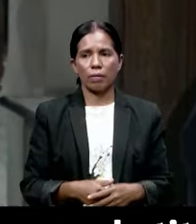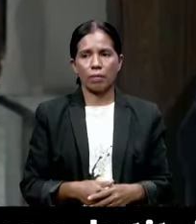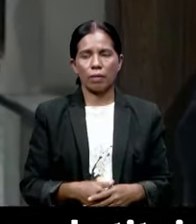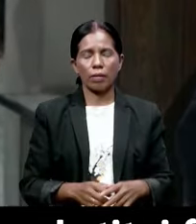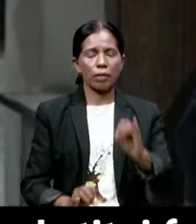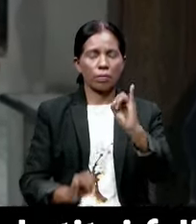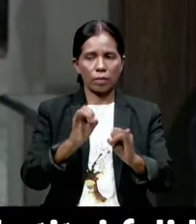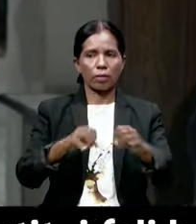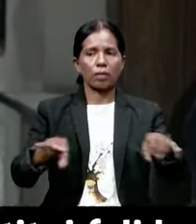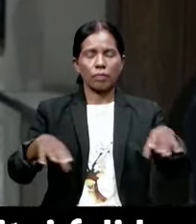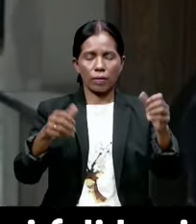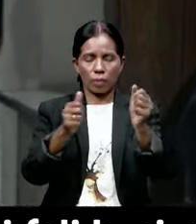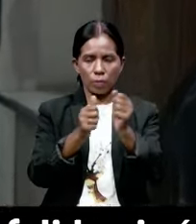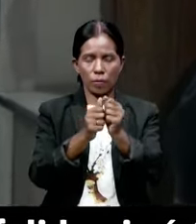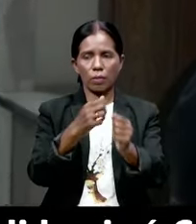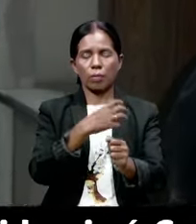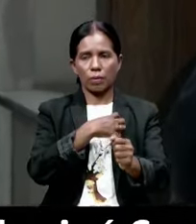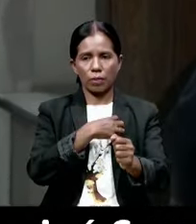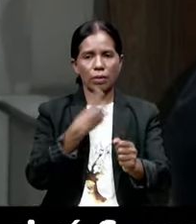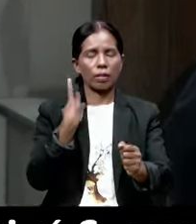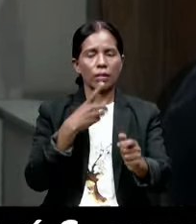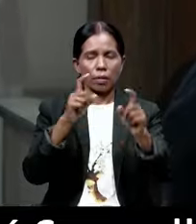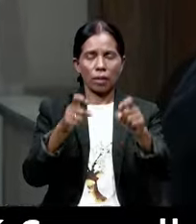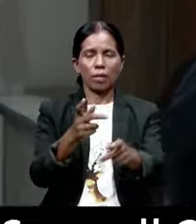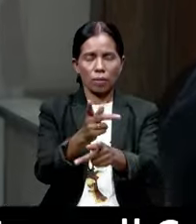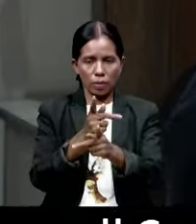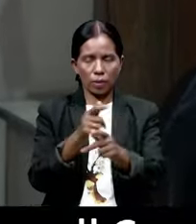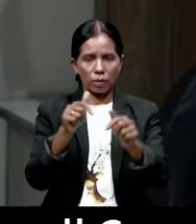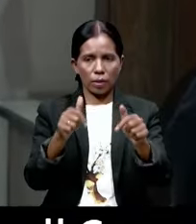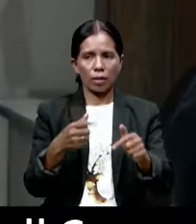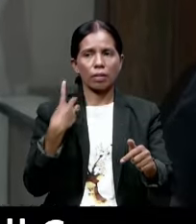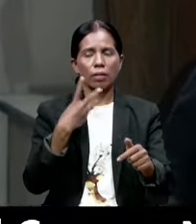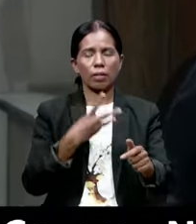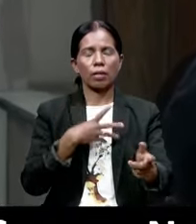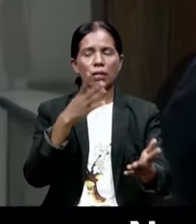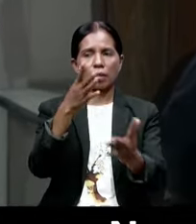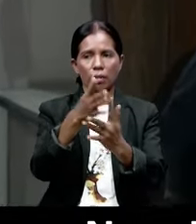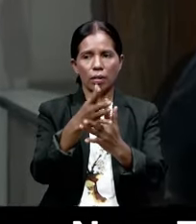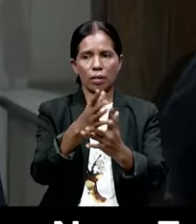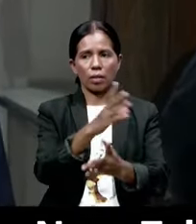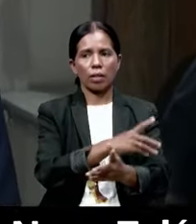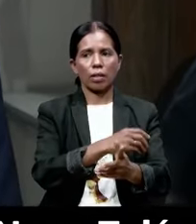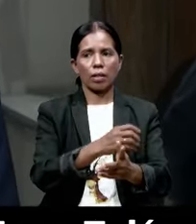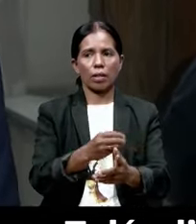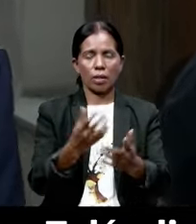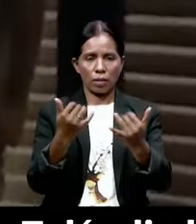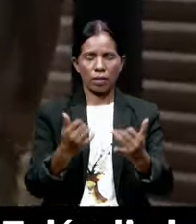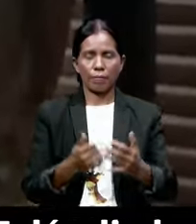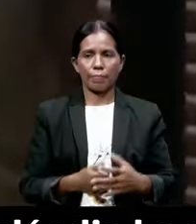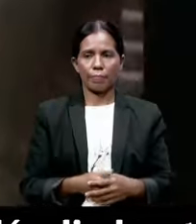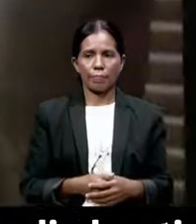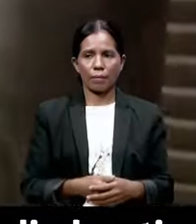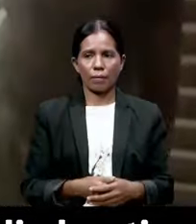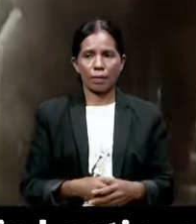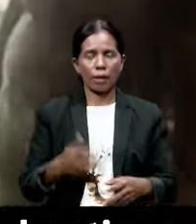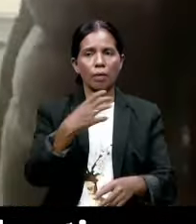independentemente da cooperação policial, mas ele tem que cuidar do também princípio de territorialidade, né? Princípio territorial. Né? Então, né? Antes,